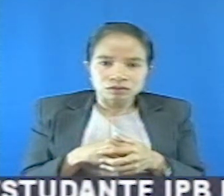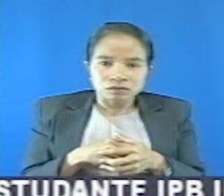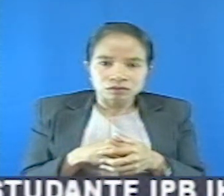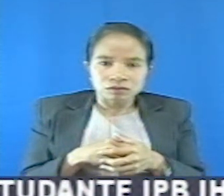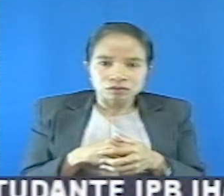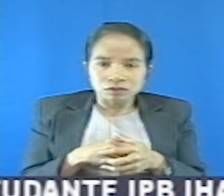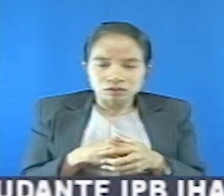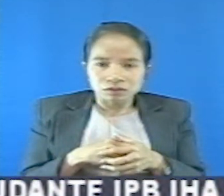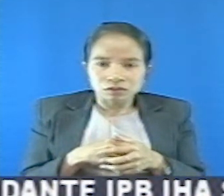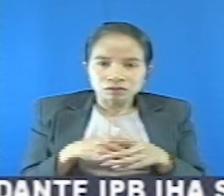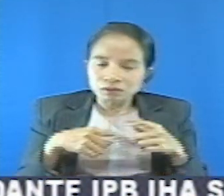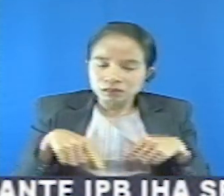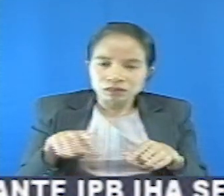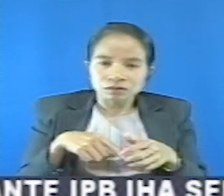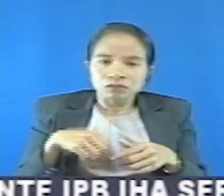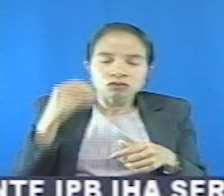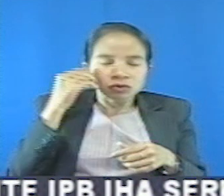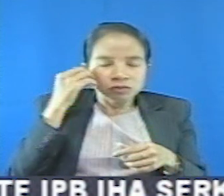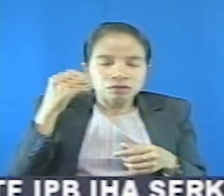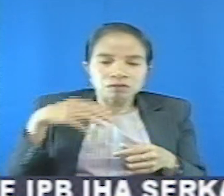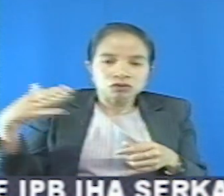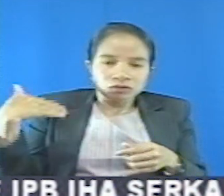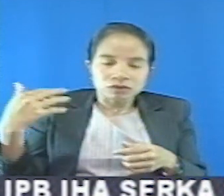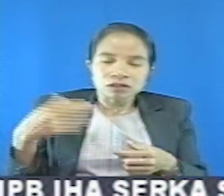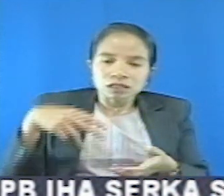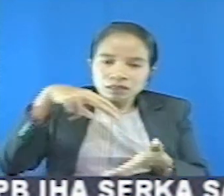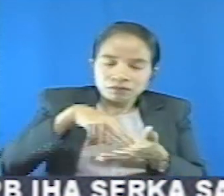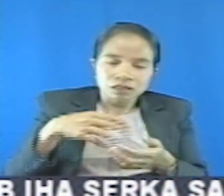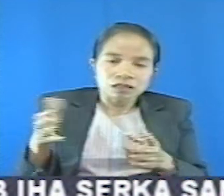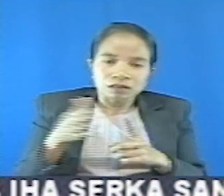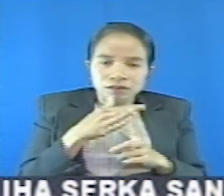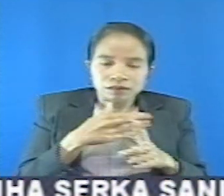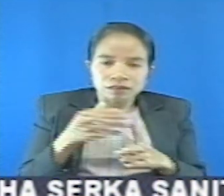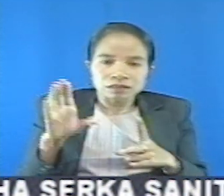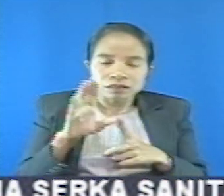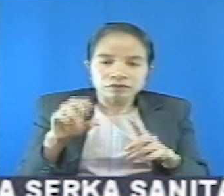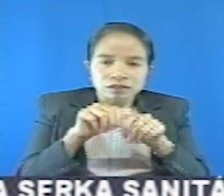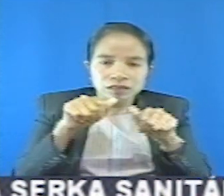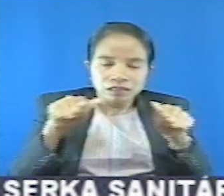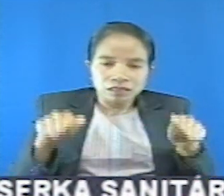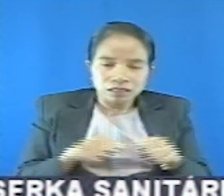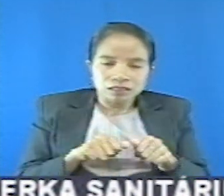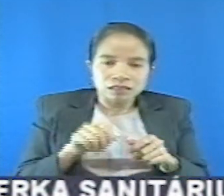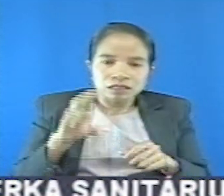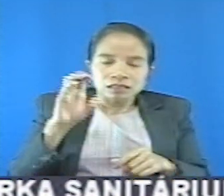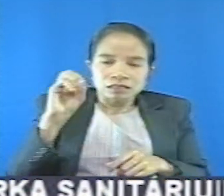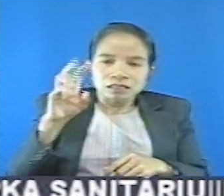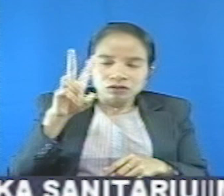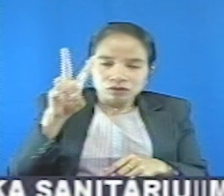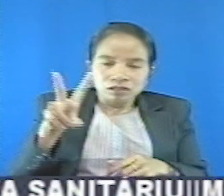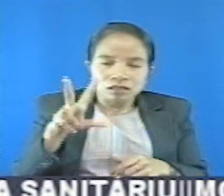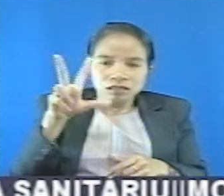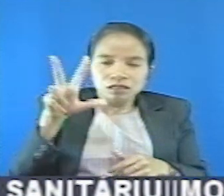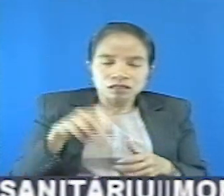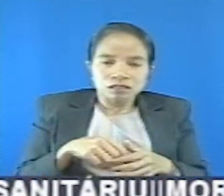ini kan kuma ba ola bumbu ya sila ba uma ya teka ni sira ri ni ada tumu ri ni ma ni ba kulita se fialdaya